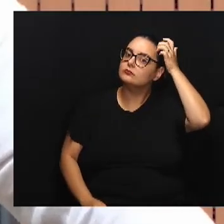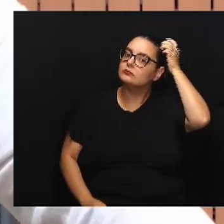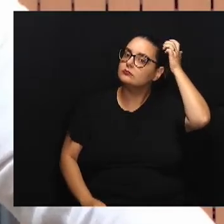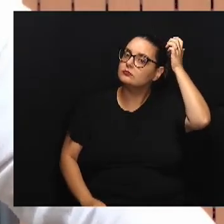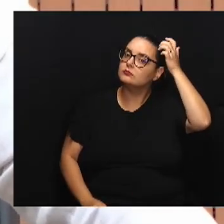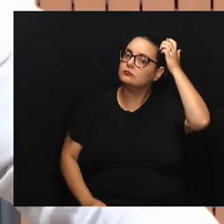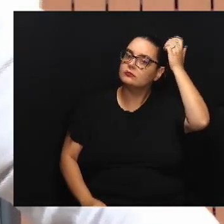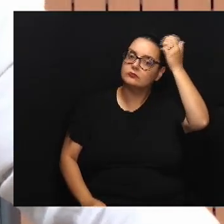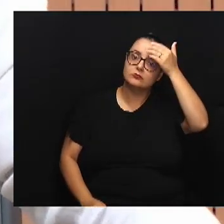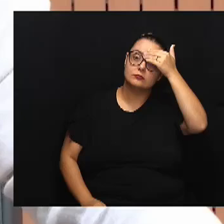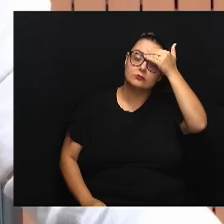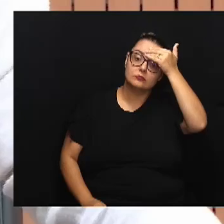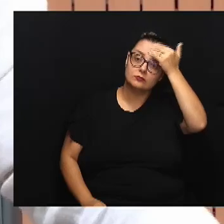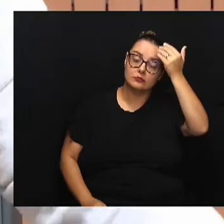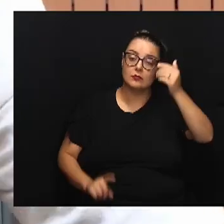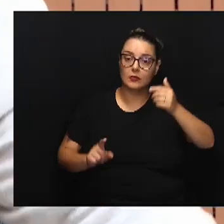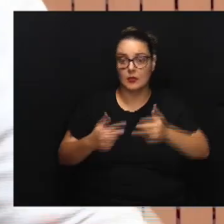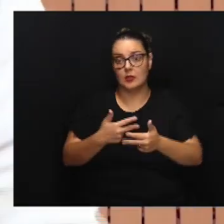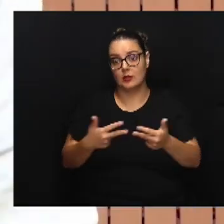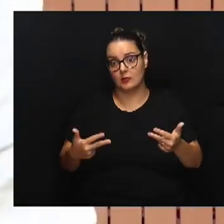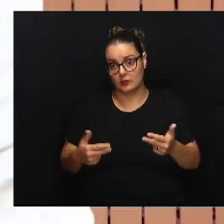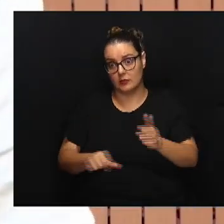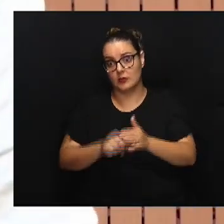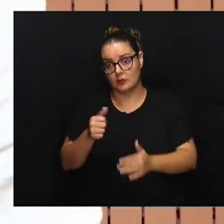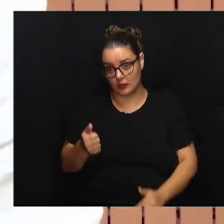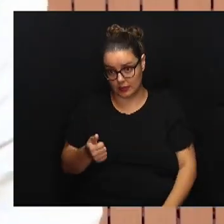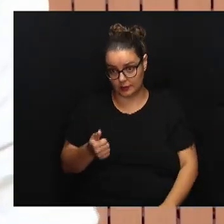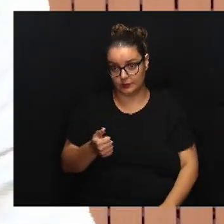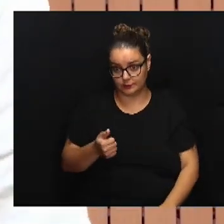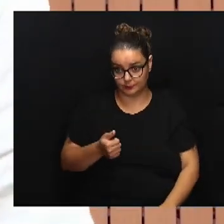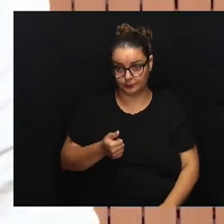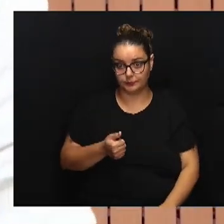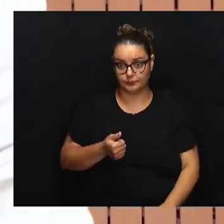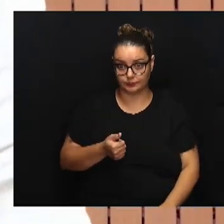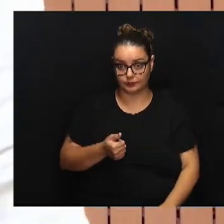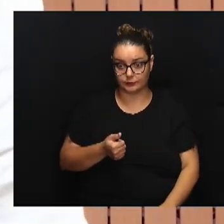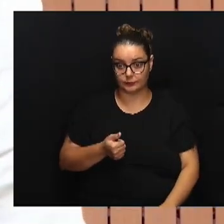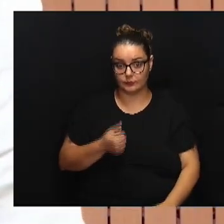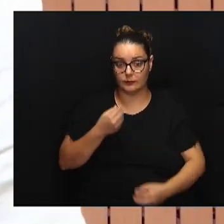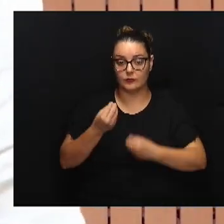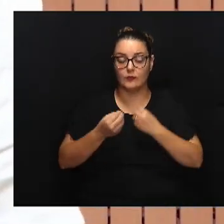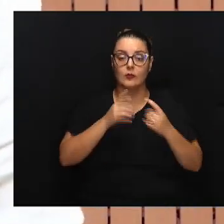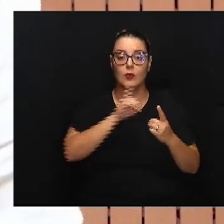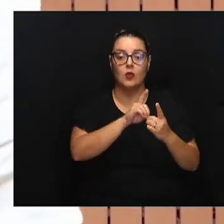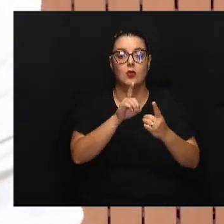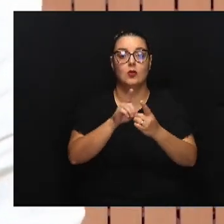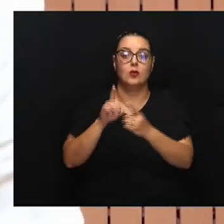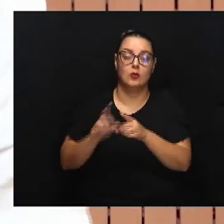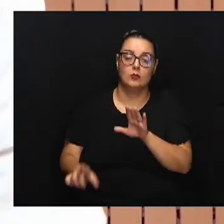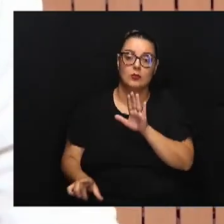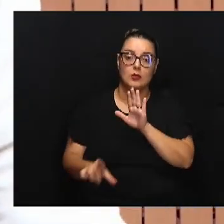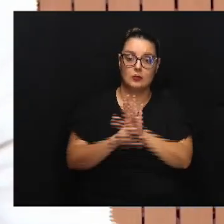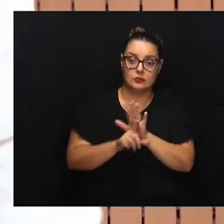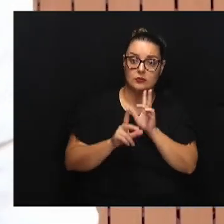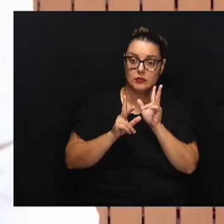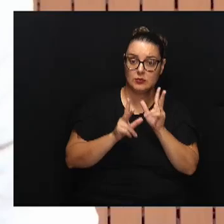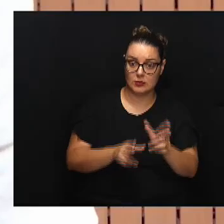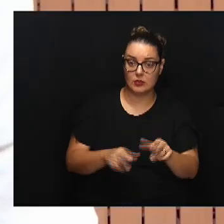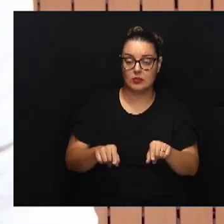Então, esse é o primeiro ponto. O segundo, como nós atendemos a lei e, ao mesmo